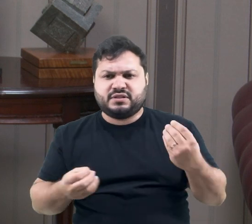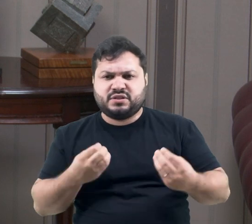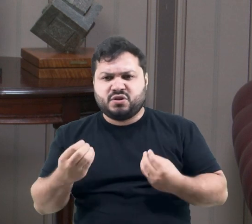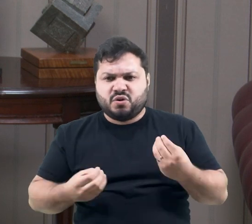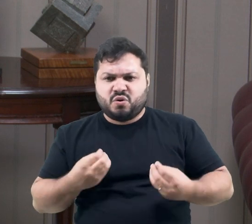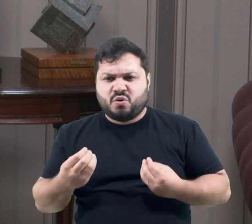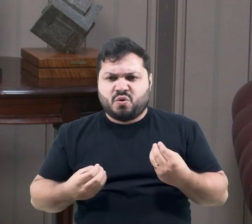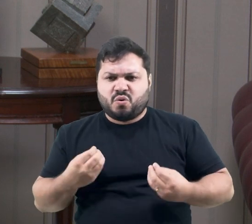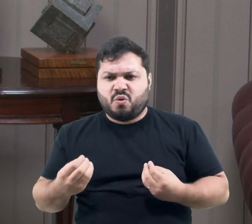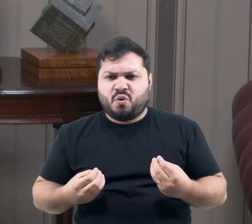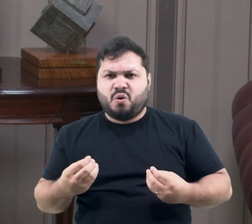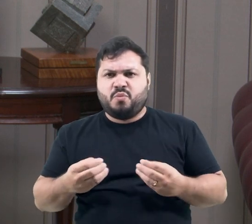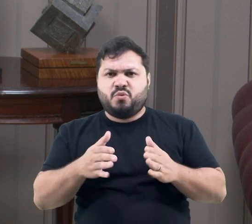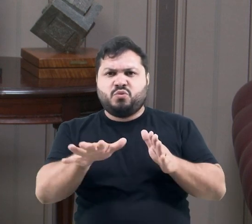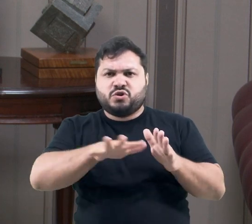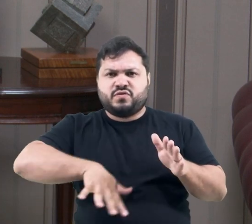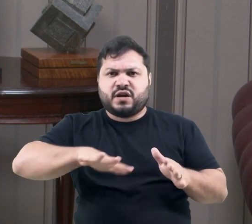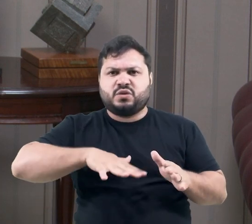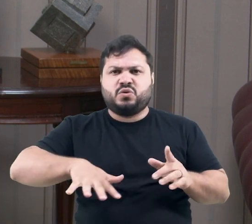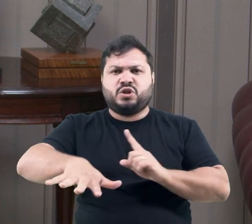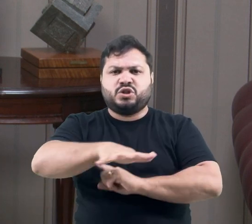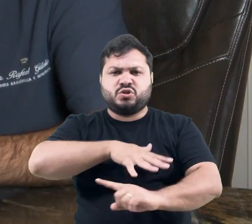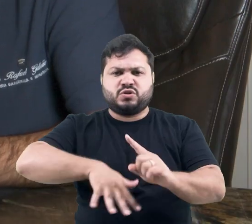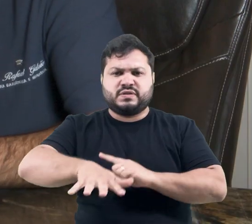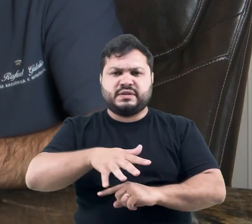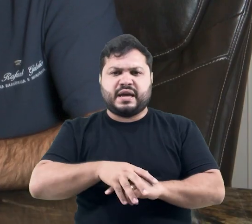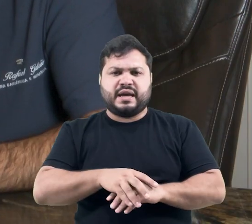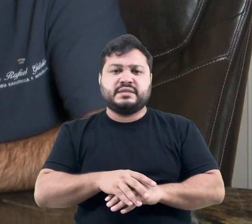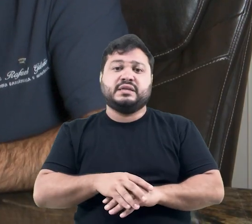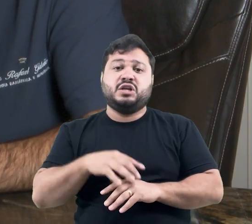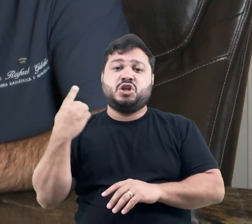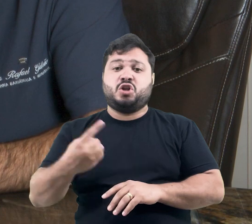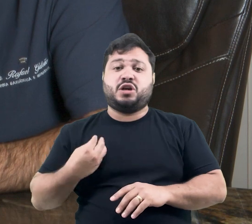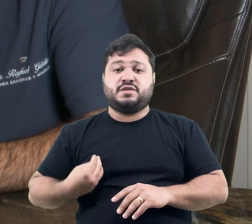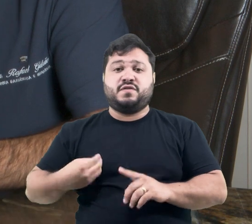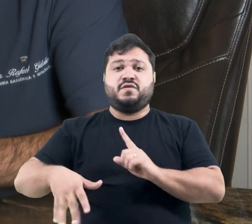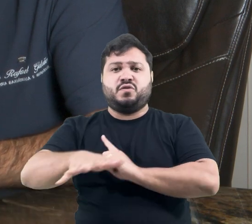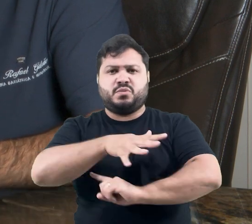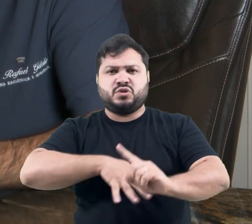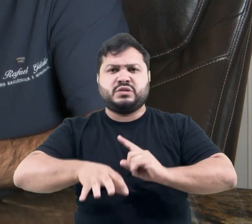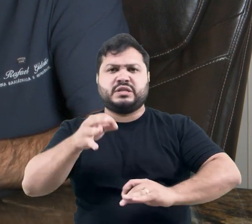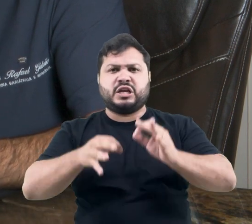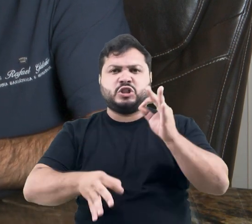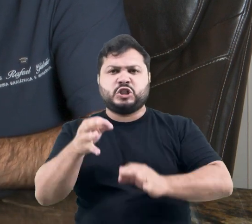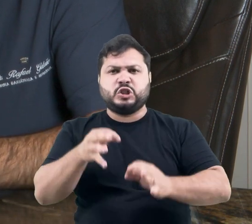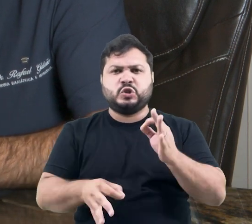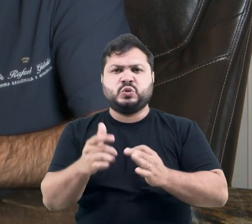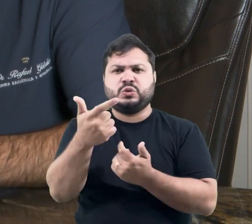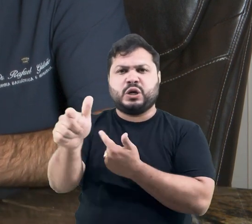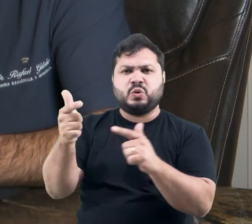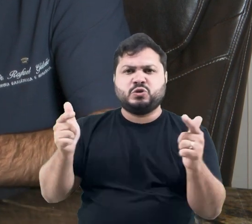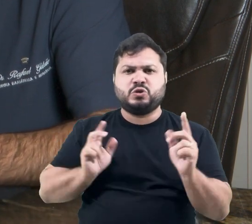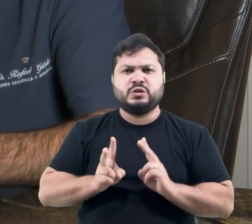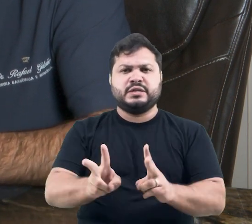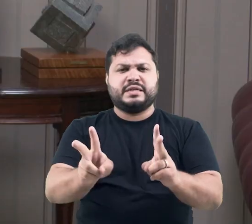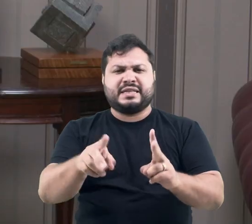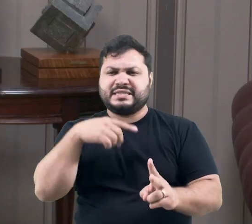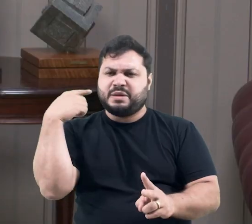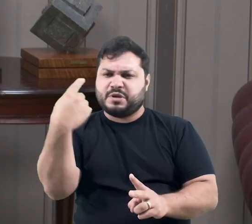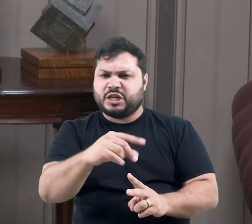é que ficam aí os fatores sociais? A gente vive numa sociedade que ela julga muitos outros, que ela está